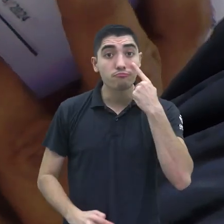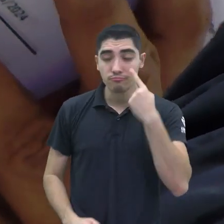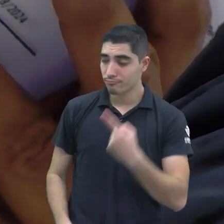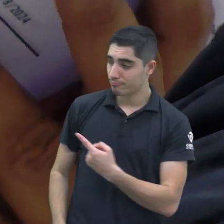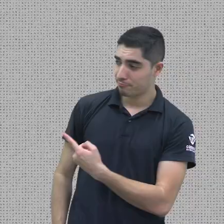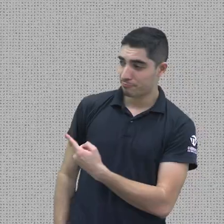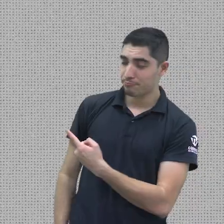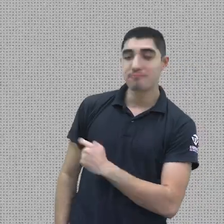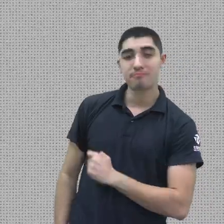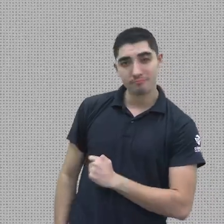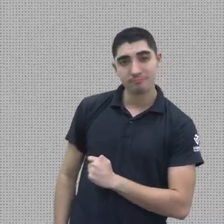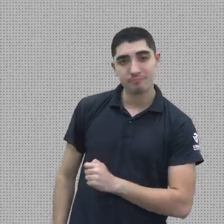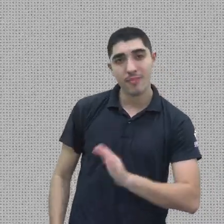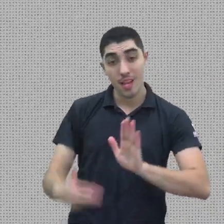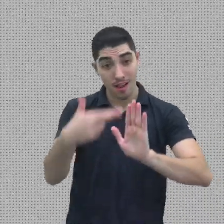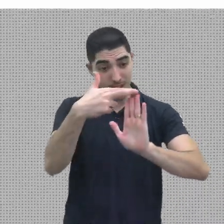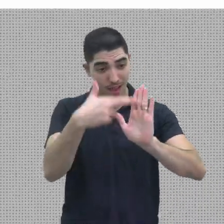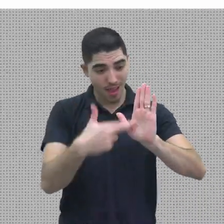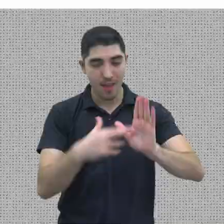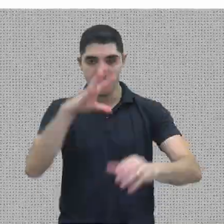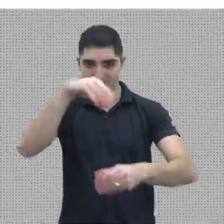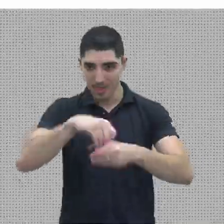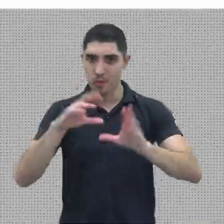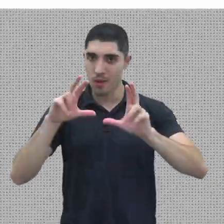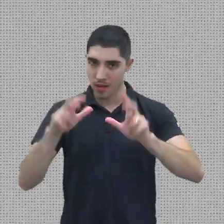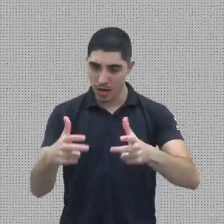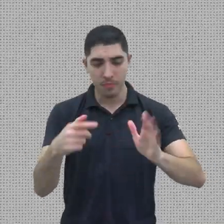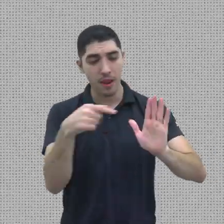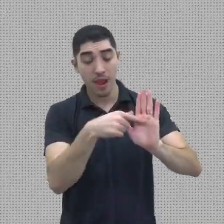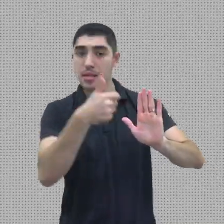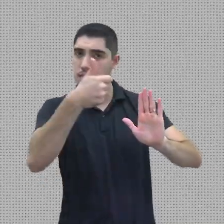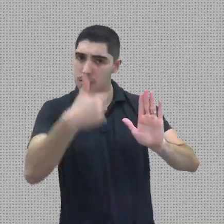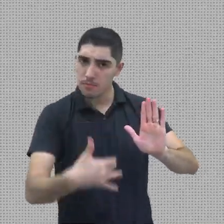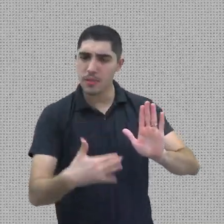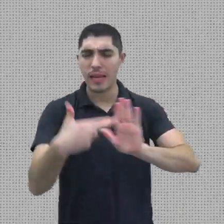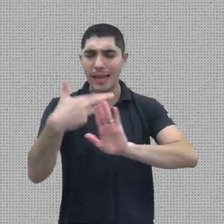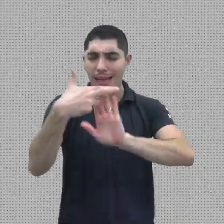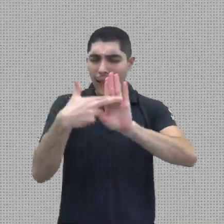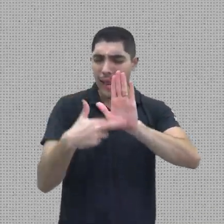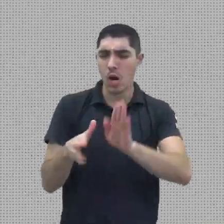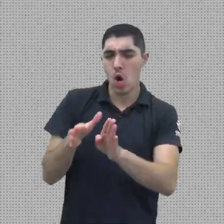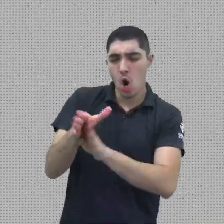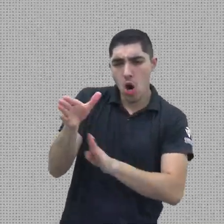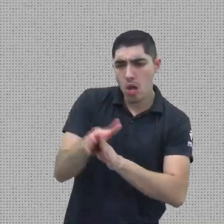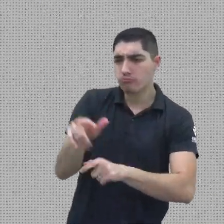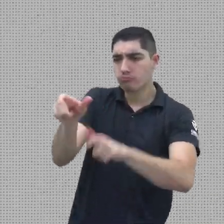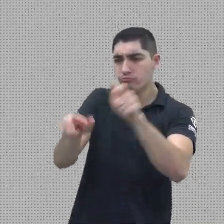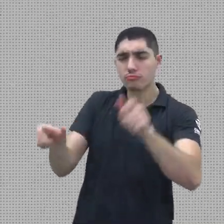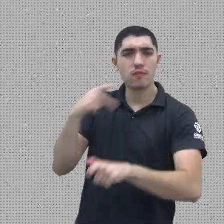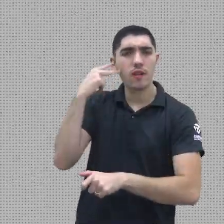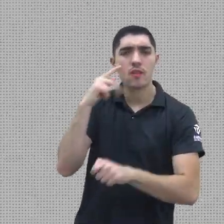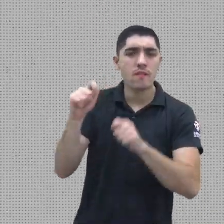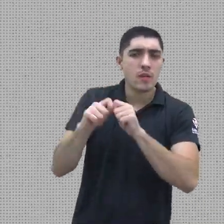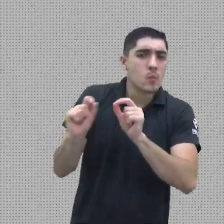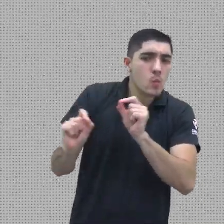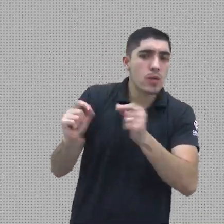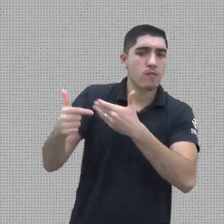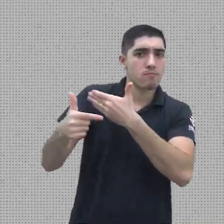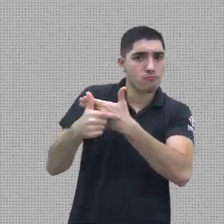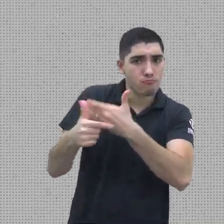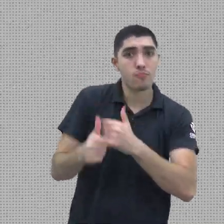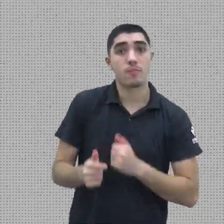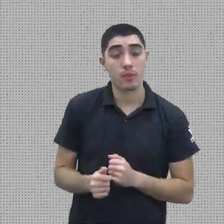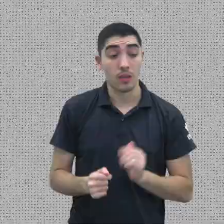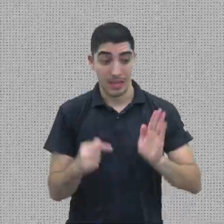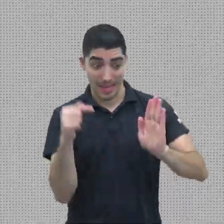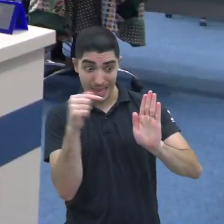os vereadores? Estamos falando do regimento interno. Nele estão descritas todas as normas que regem o trabalho